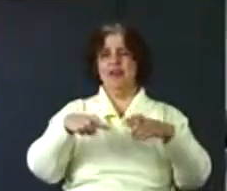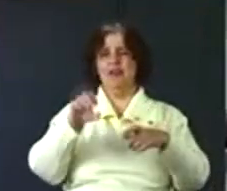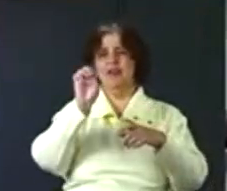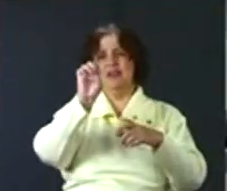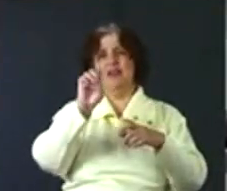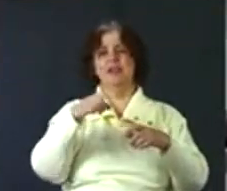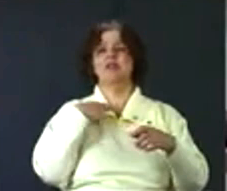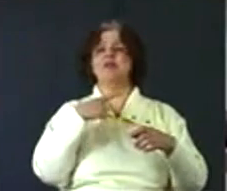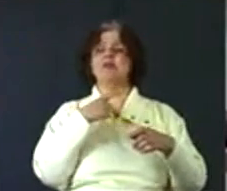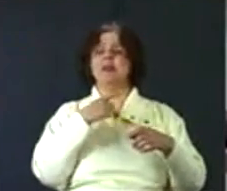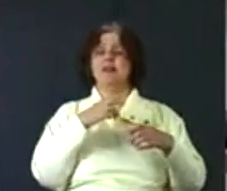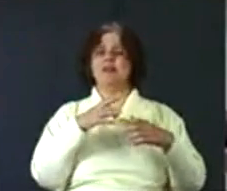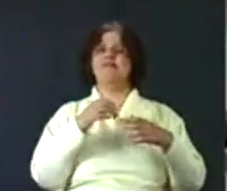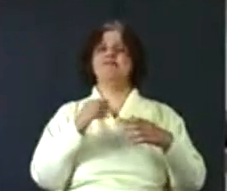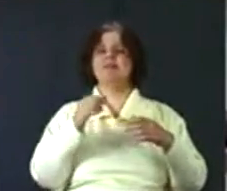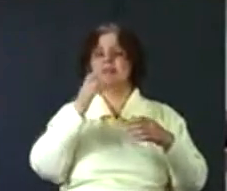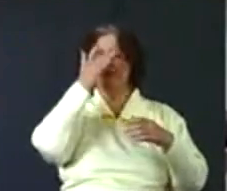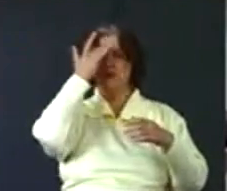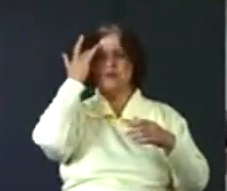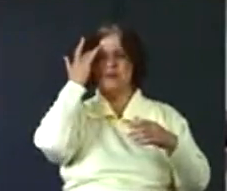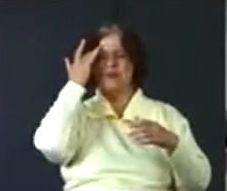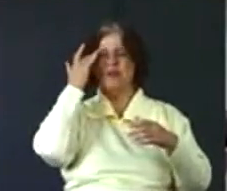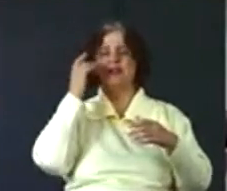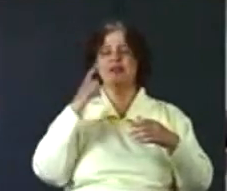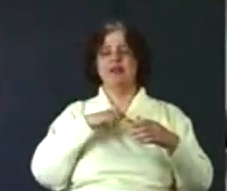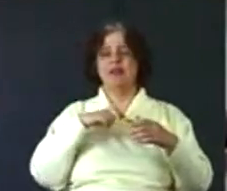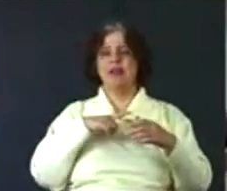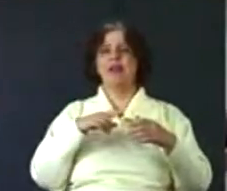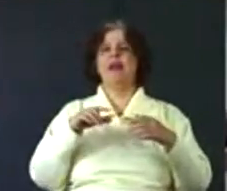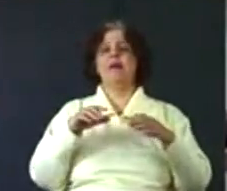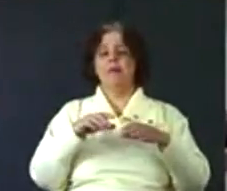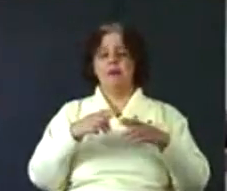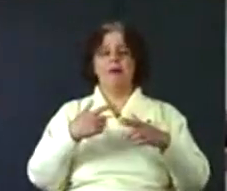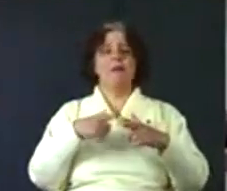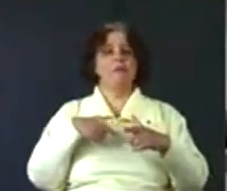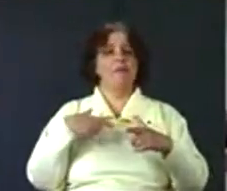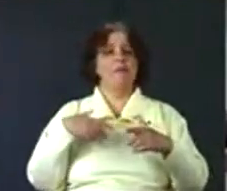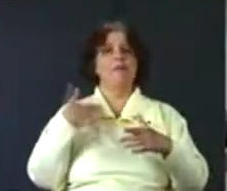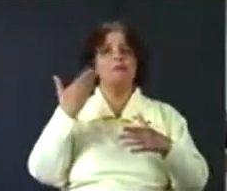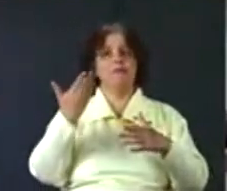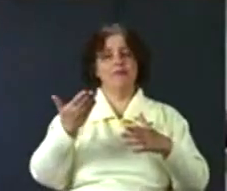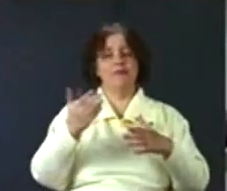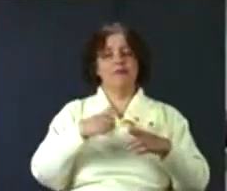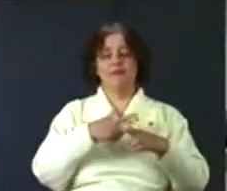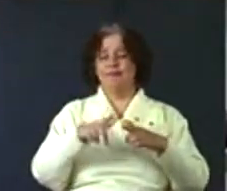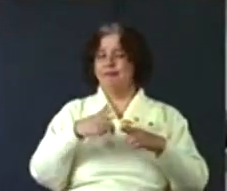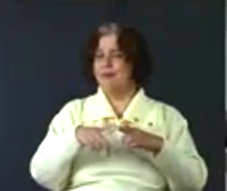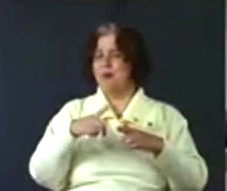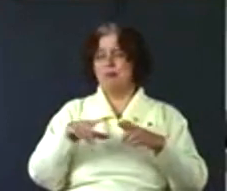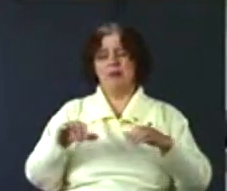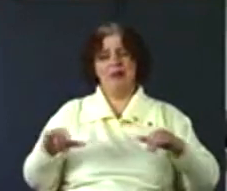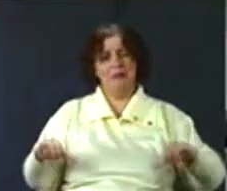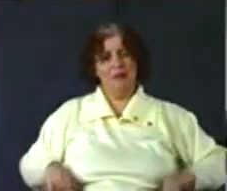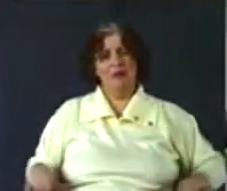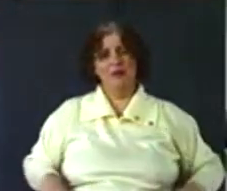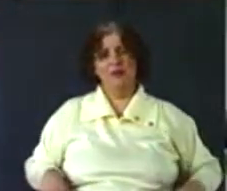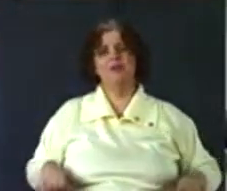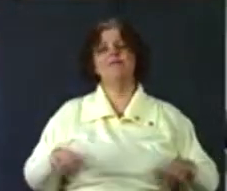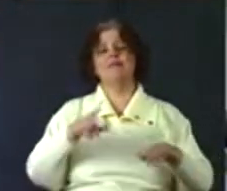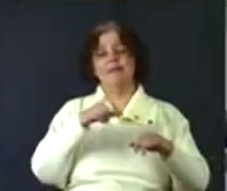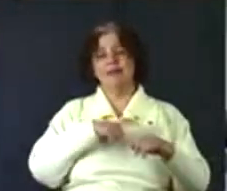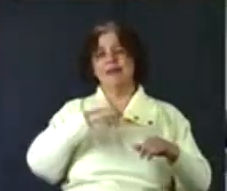fiéis. Mas Ele não esconde desses amados o que está por acontecer com eles. E Ele